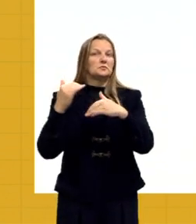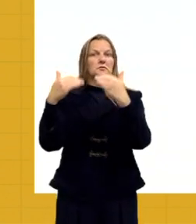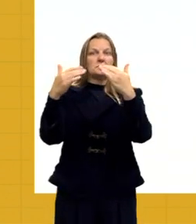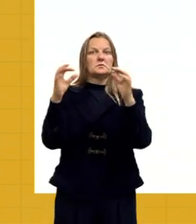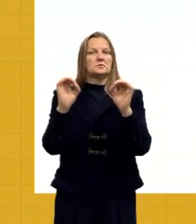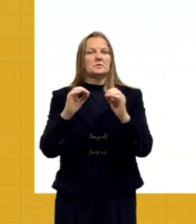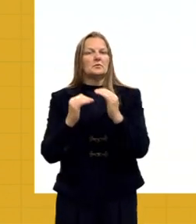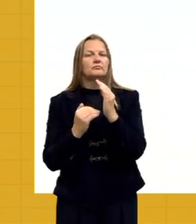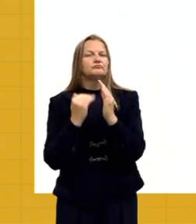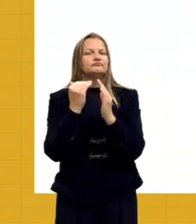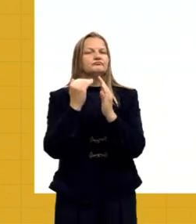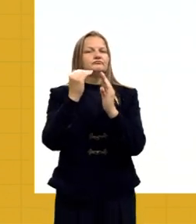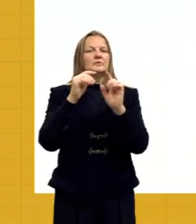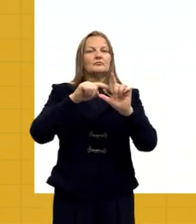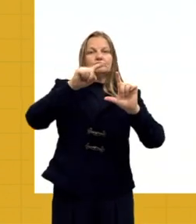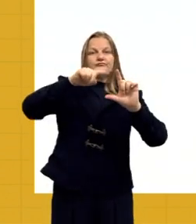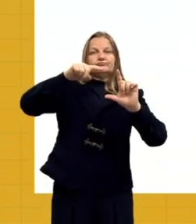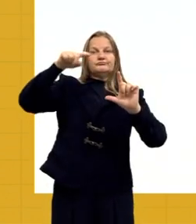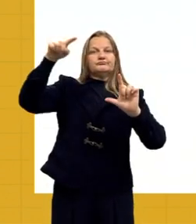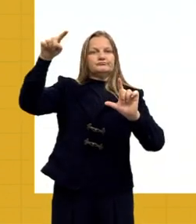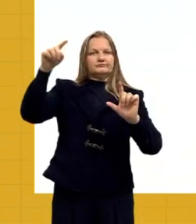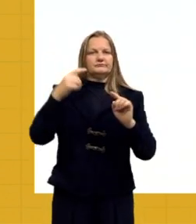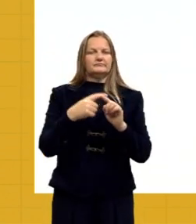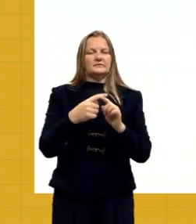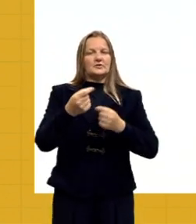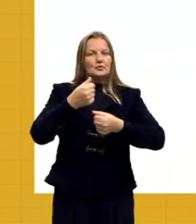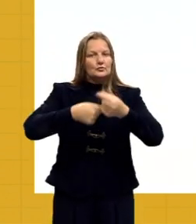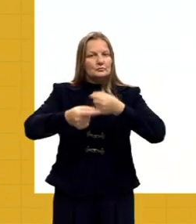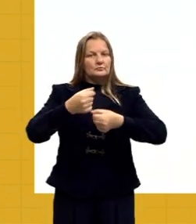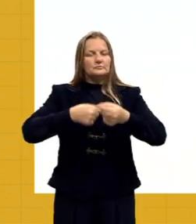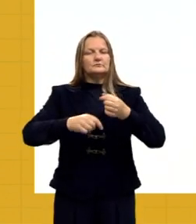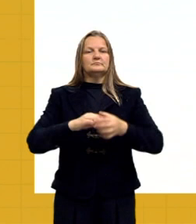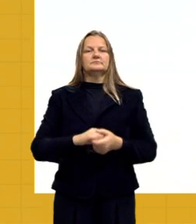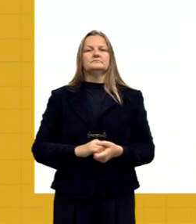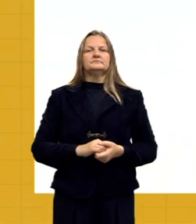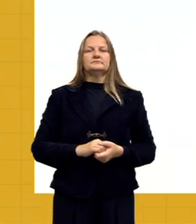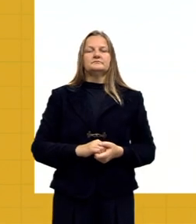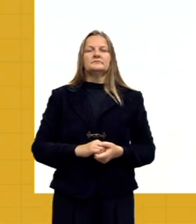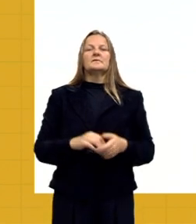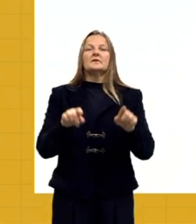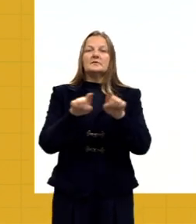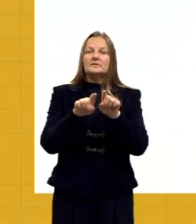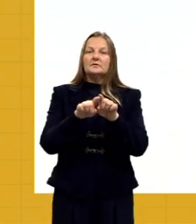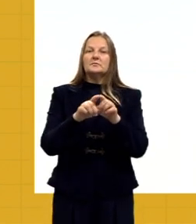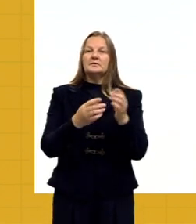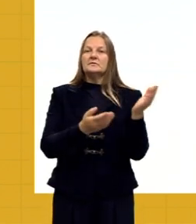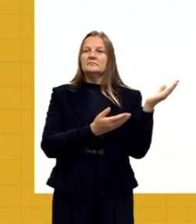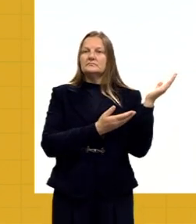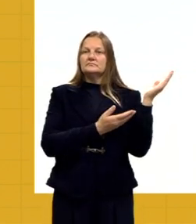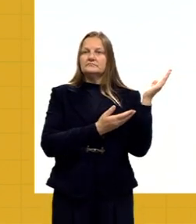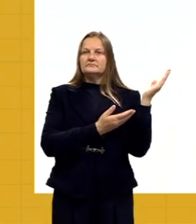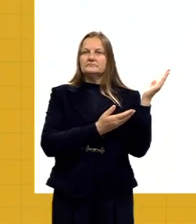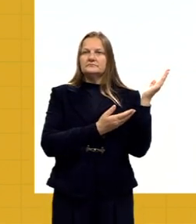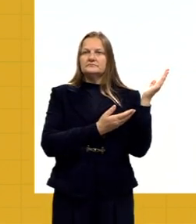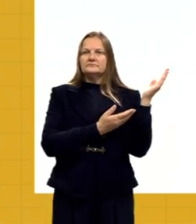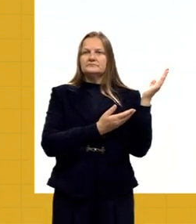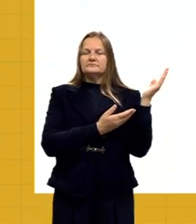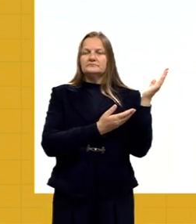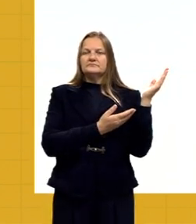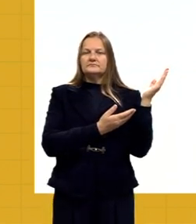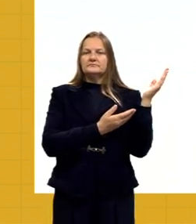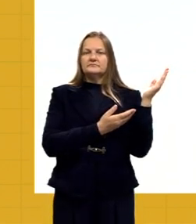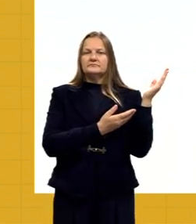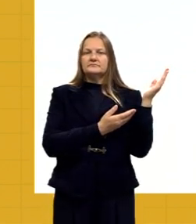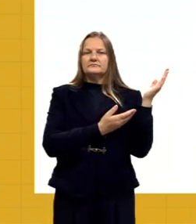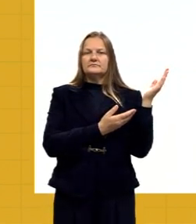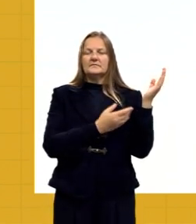estão consolidando ainda só a sua economia tá acabam Então sedendo essas essas pressões